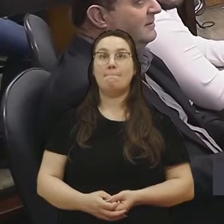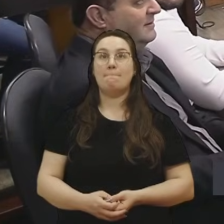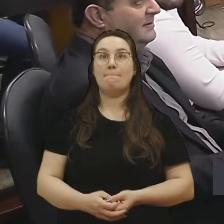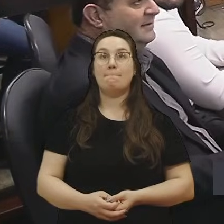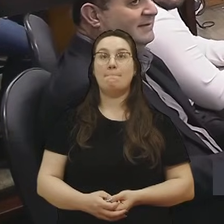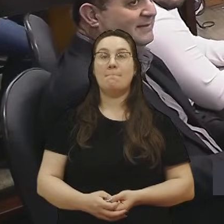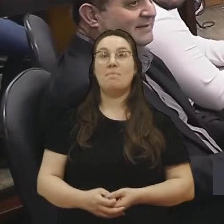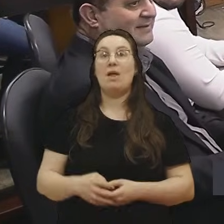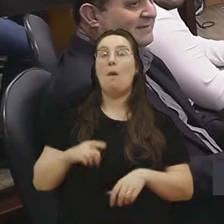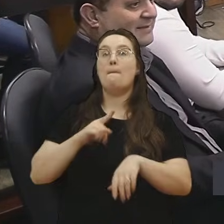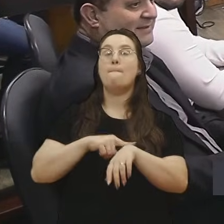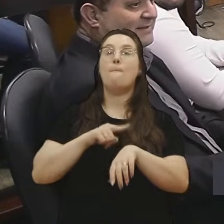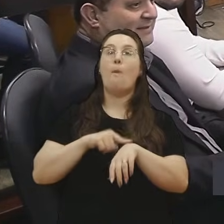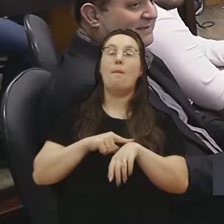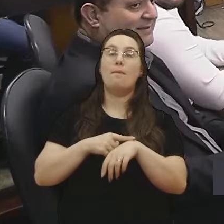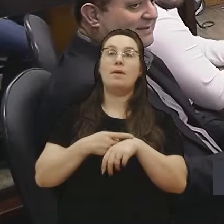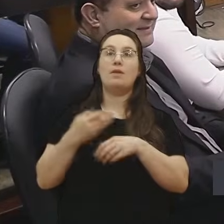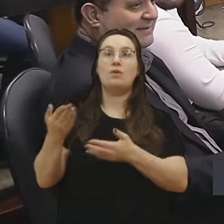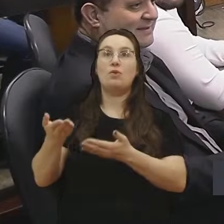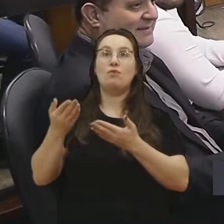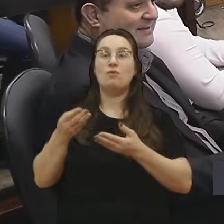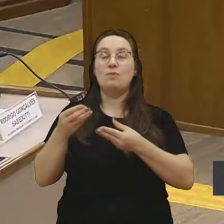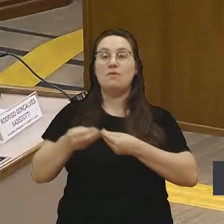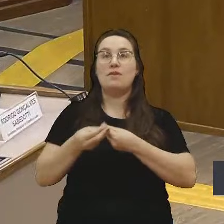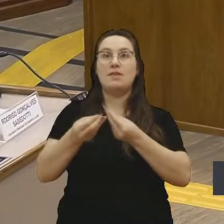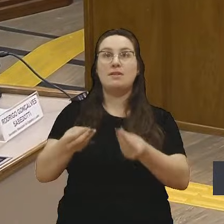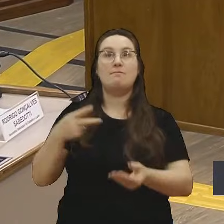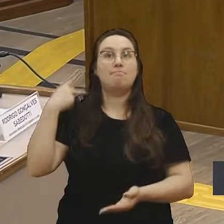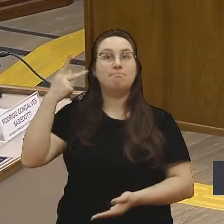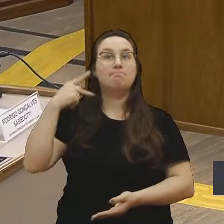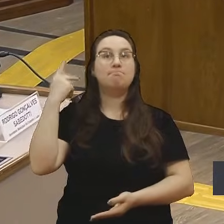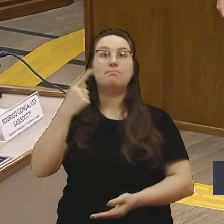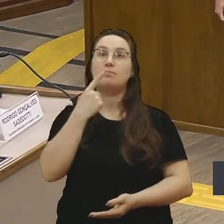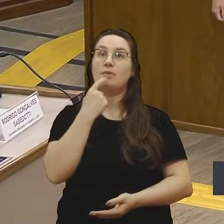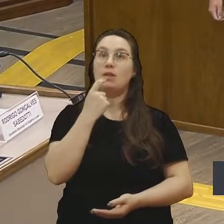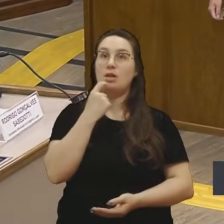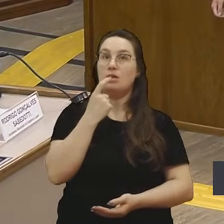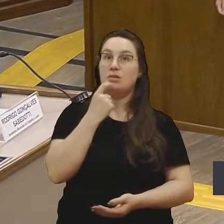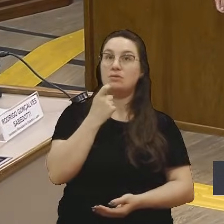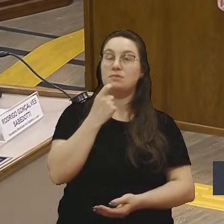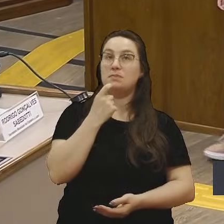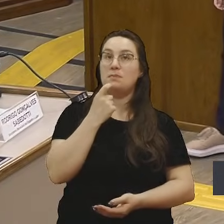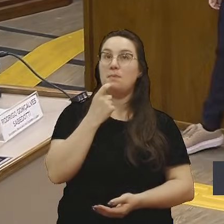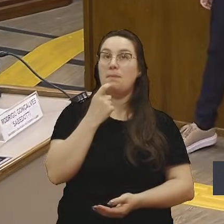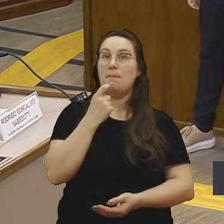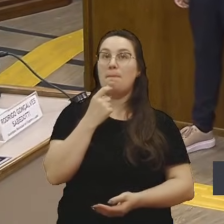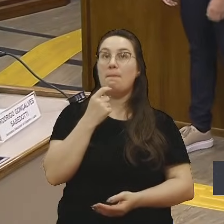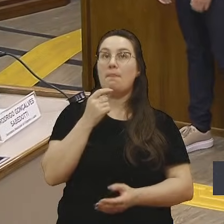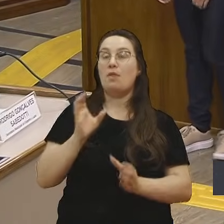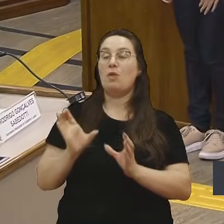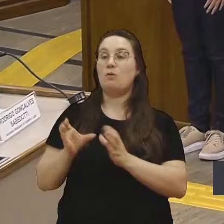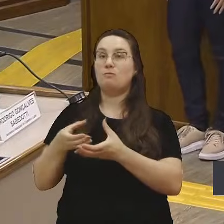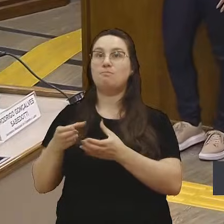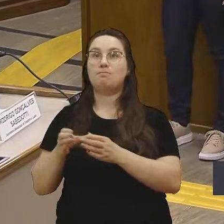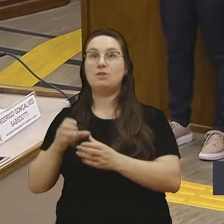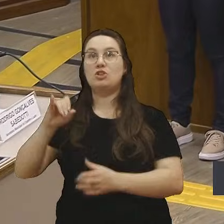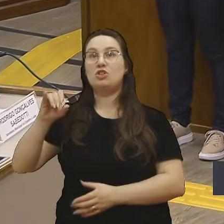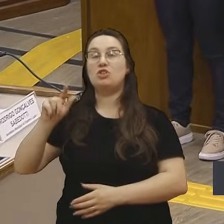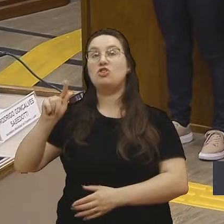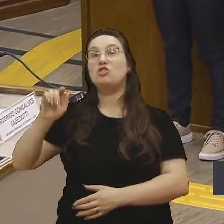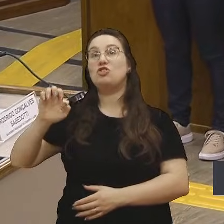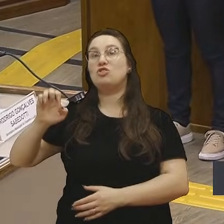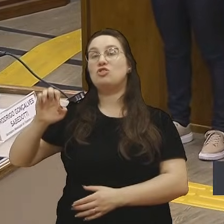Neste momento, convido para fazer a entrega a vereadora Rose Frigieri, os nossos conselheiros a Gisele Vieira e o